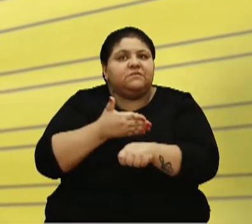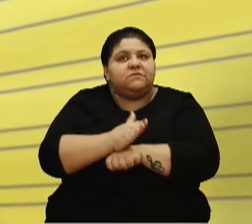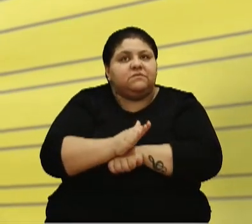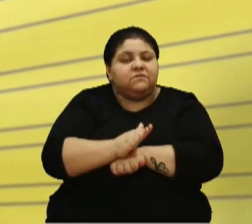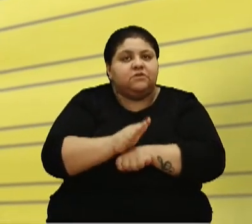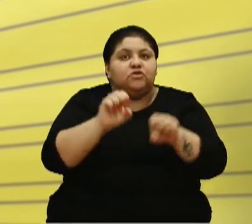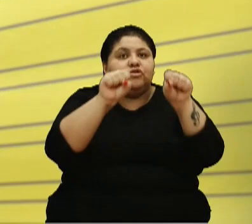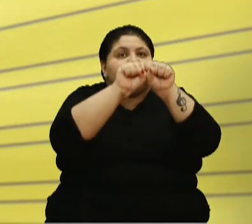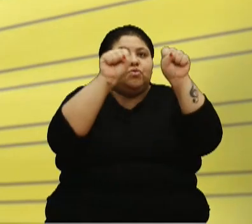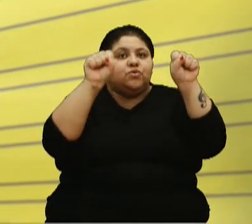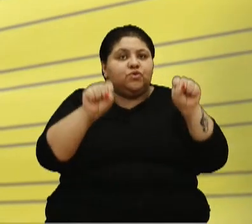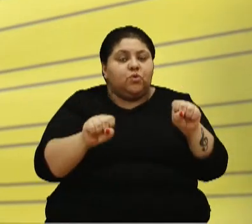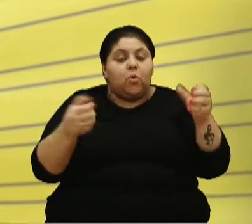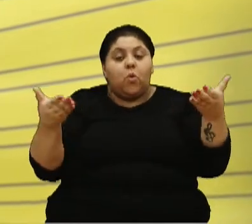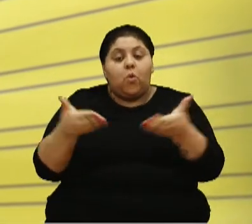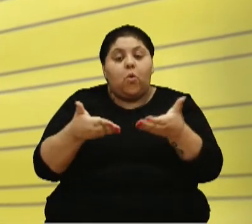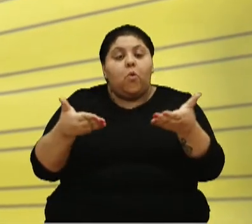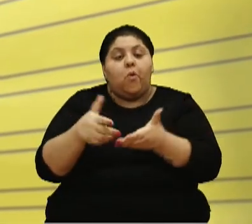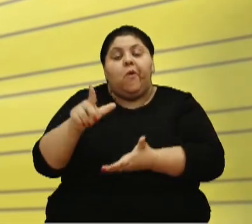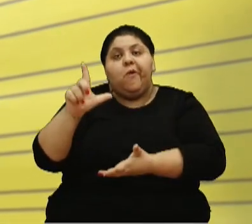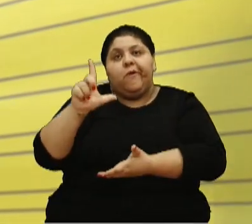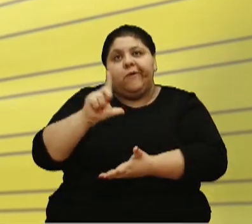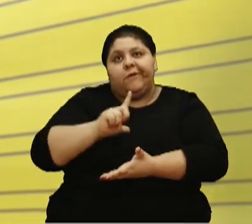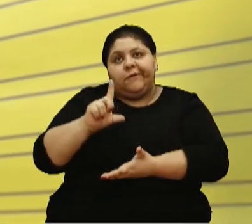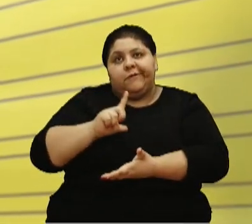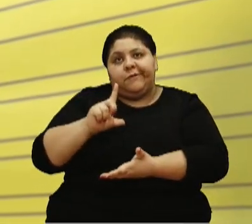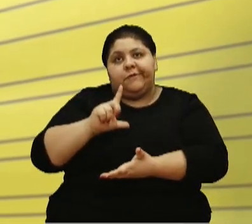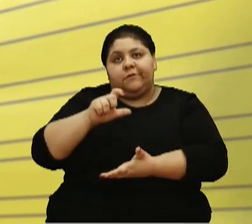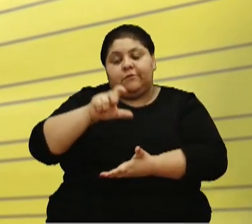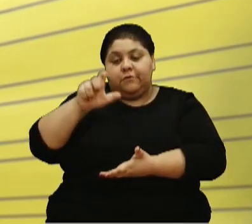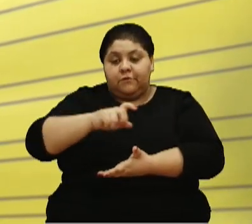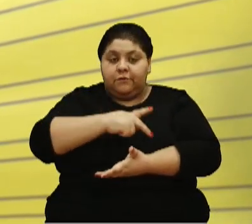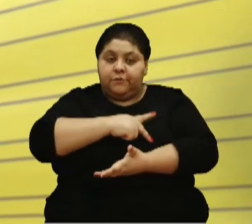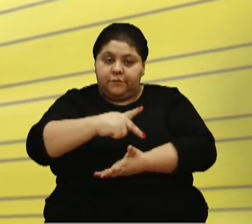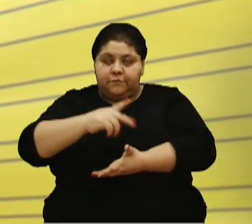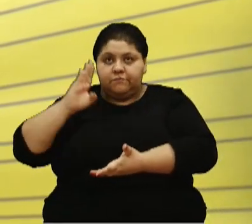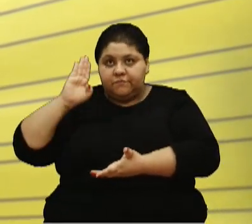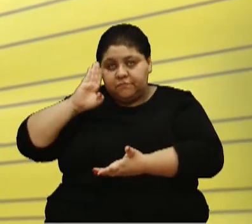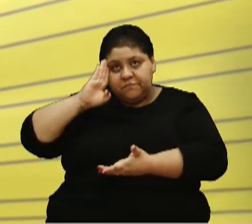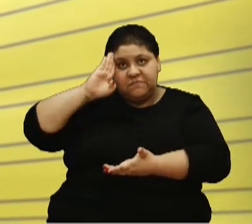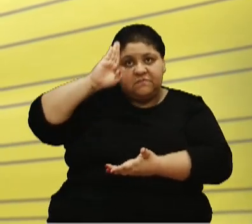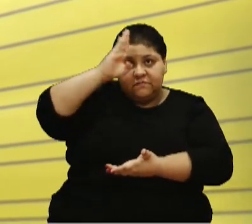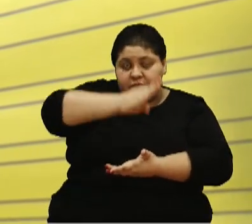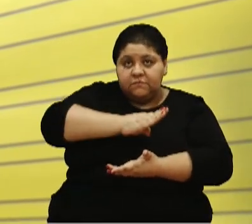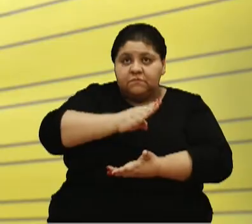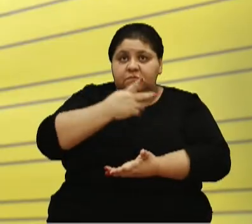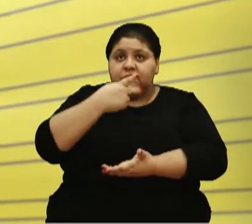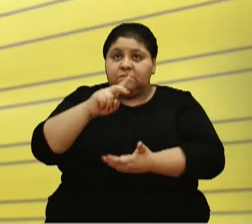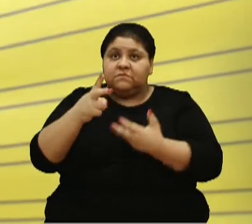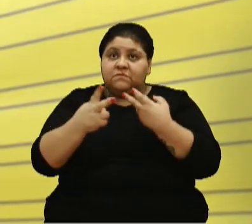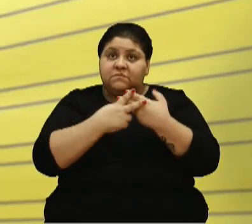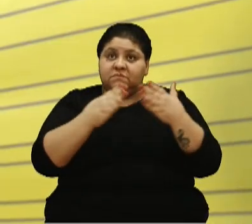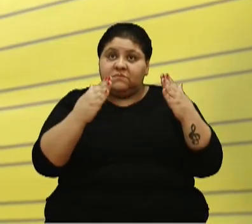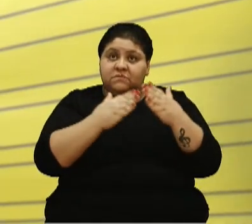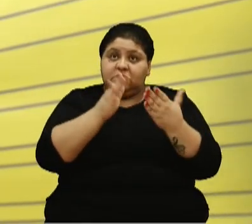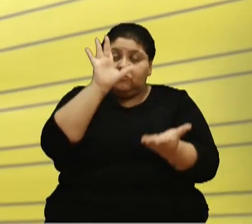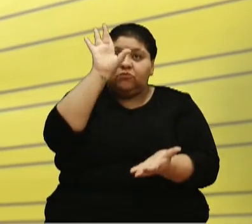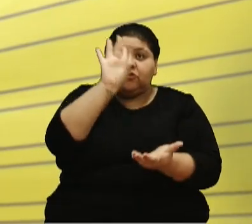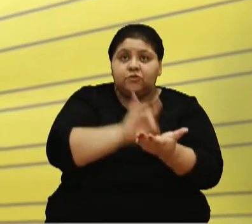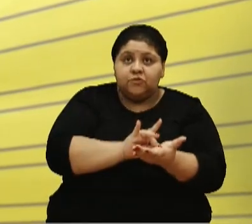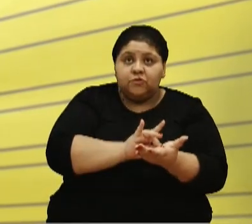do sistema? Hoje nós temos o ex-presidente da República, Jair Messias Bolsonaro, com a sua prisão domiciliar